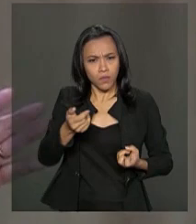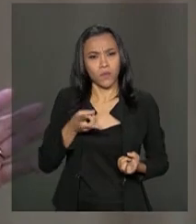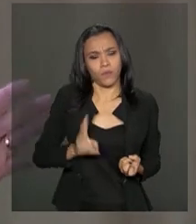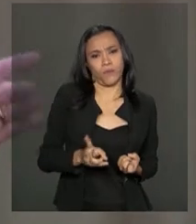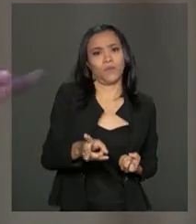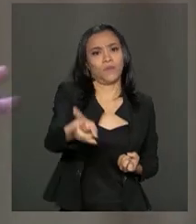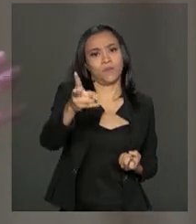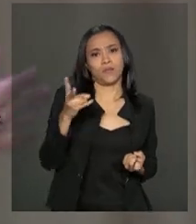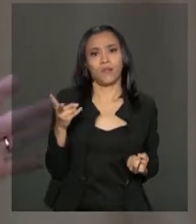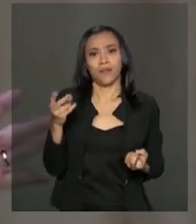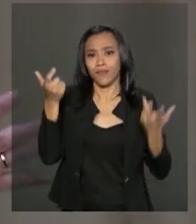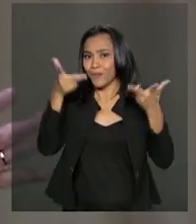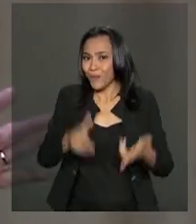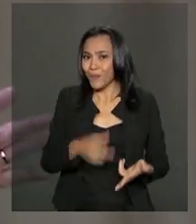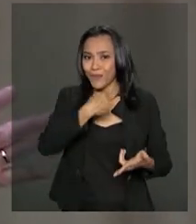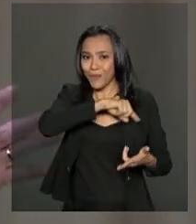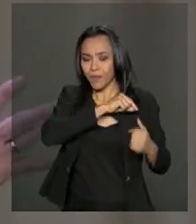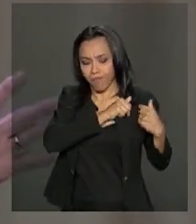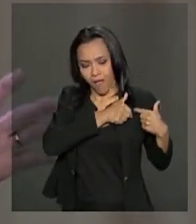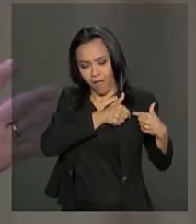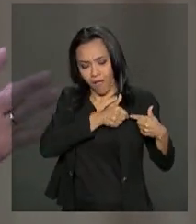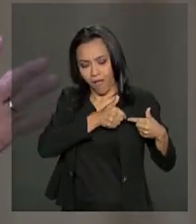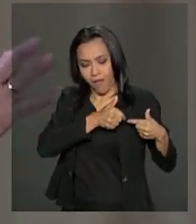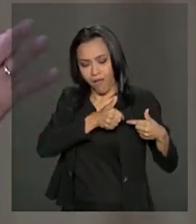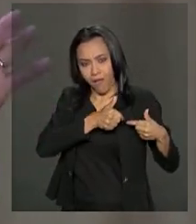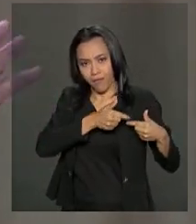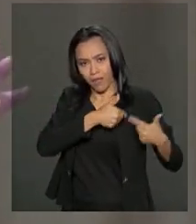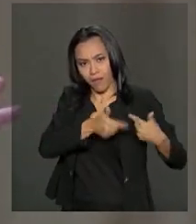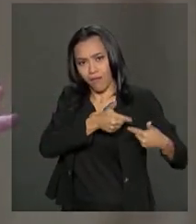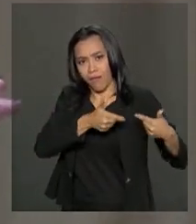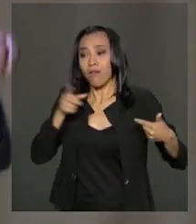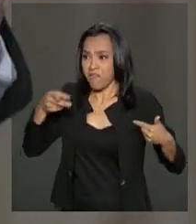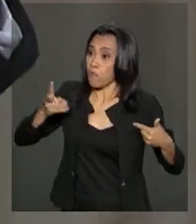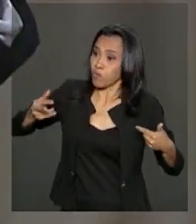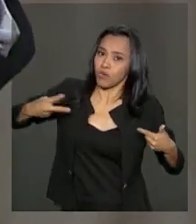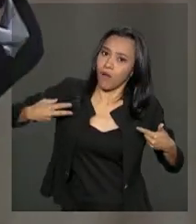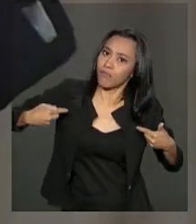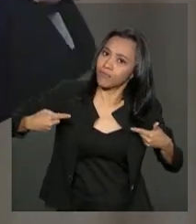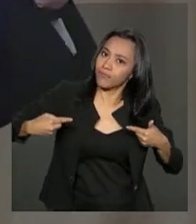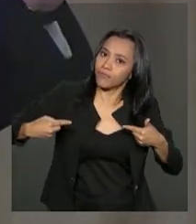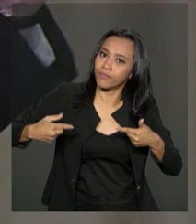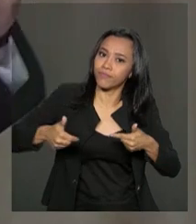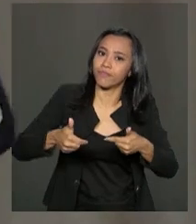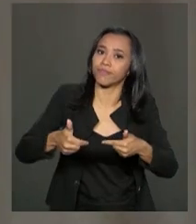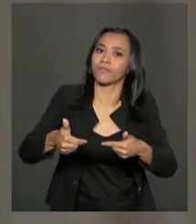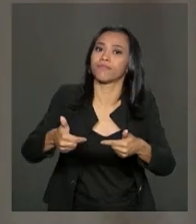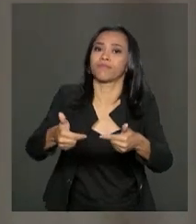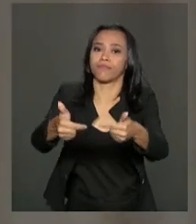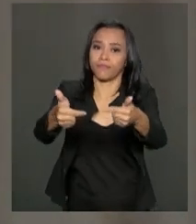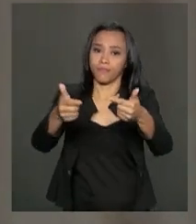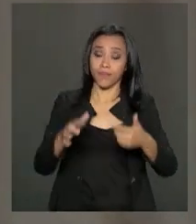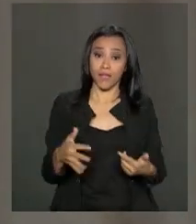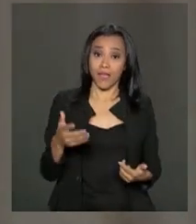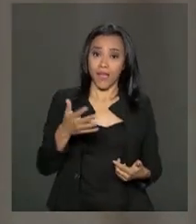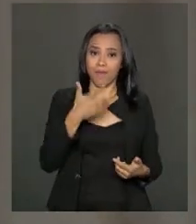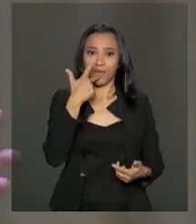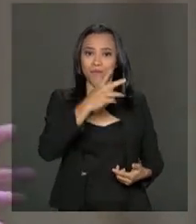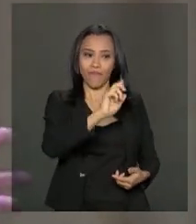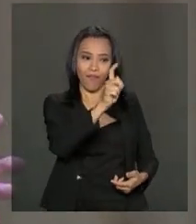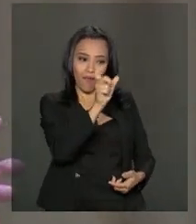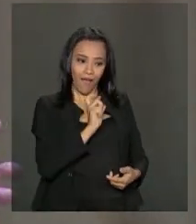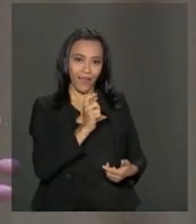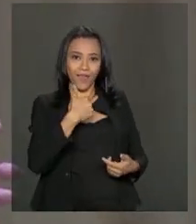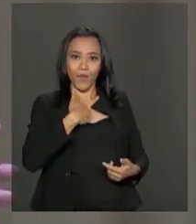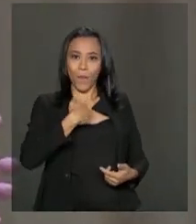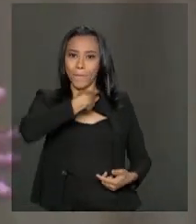trilha que nós estabelecemos não é isto será muito útil para o brasil alguém me chamou aqui de presidente reformista e eu